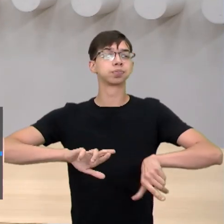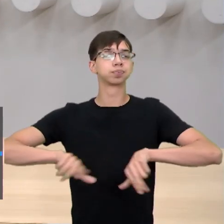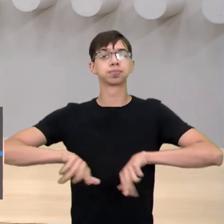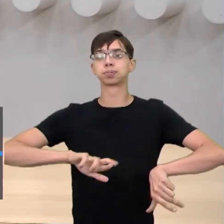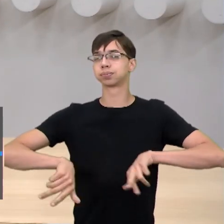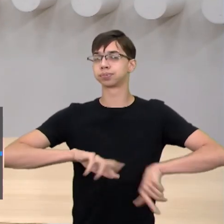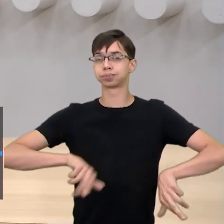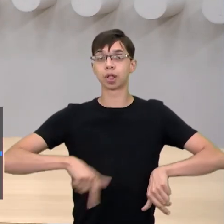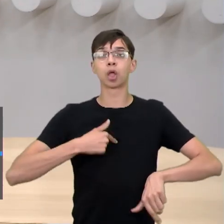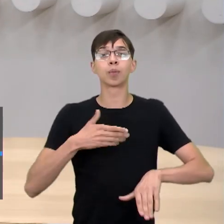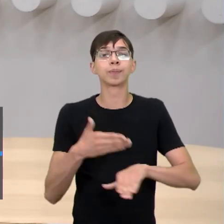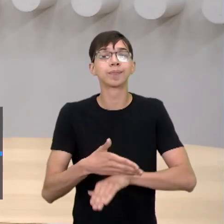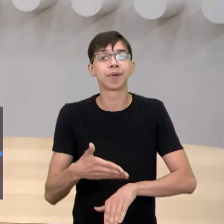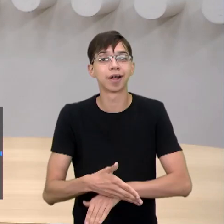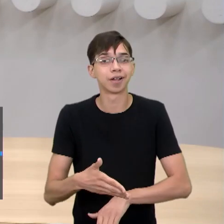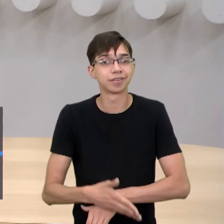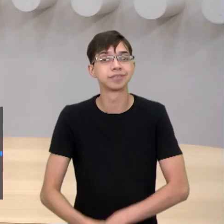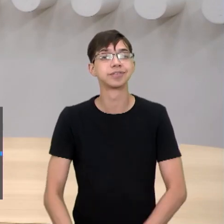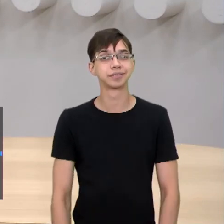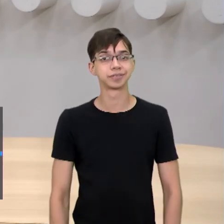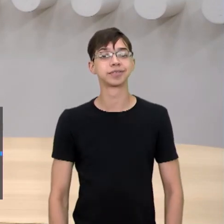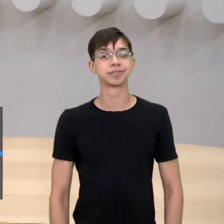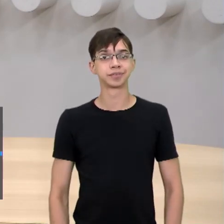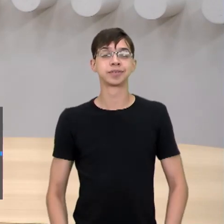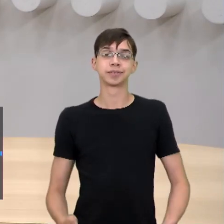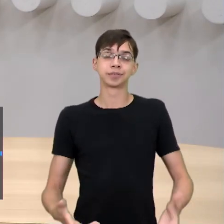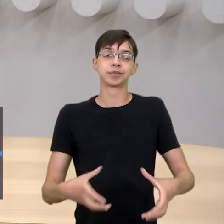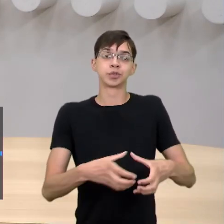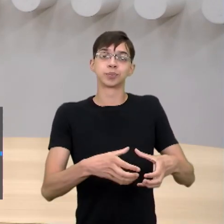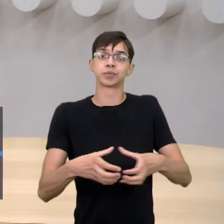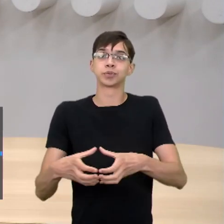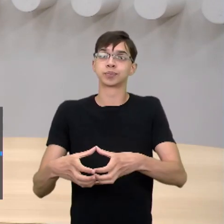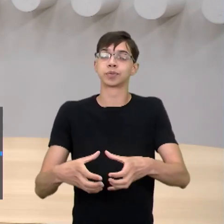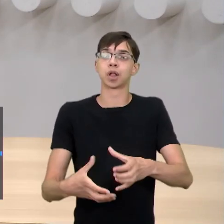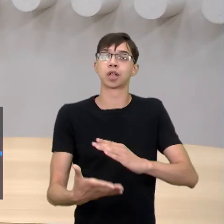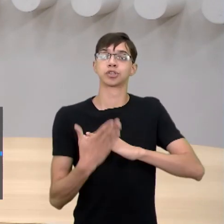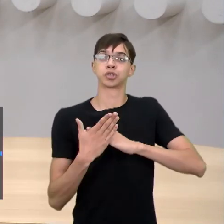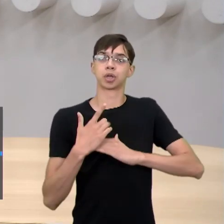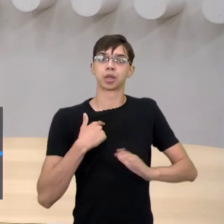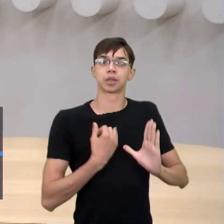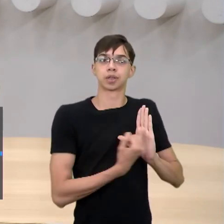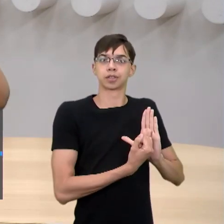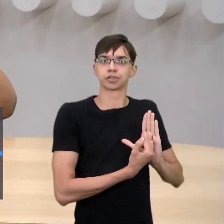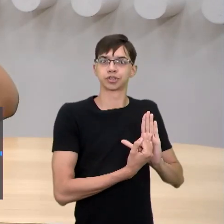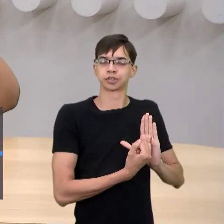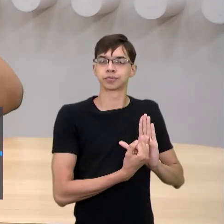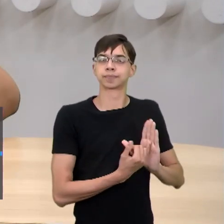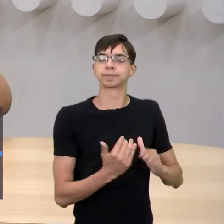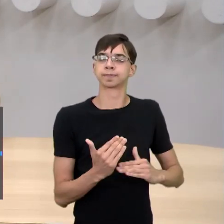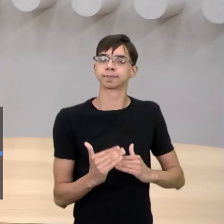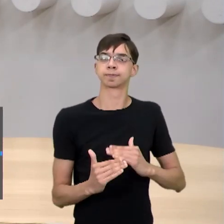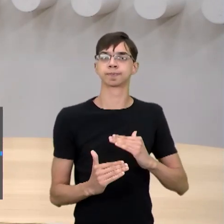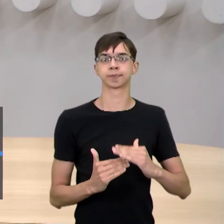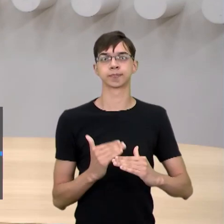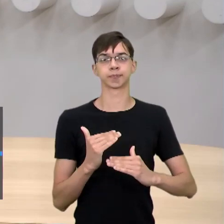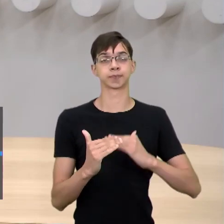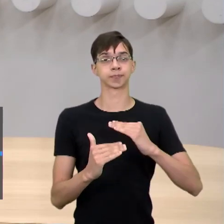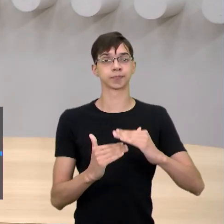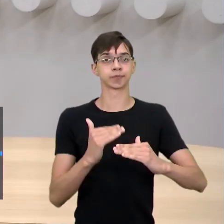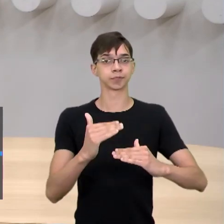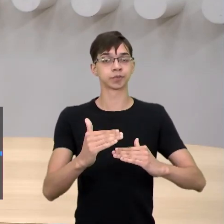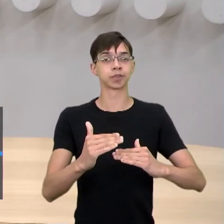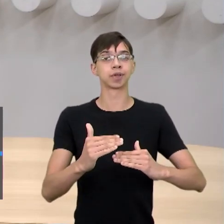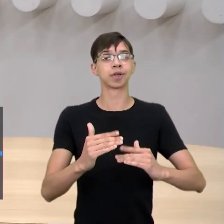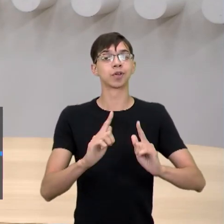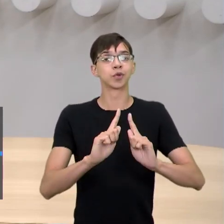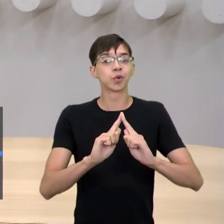interajo, eles têm ali, eles vão me ajudar na formação da minha identidade. Eles são grupos que vão compor,